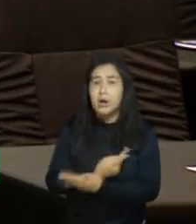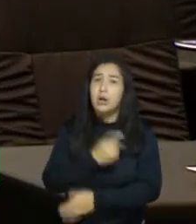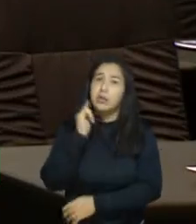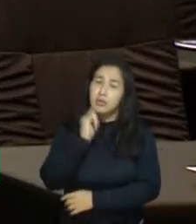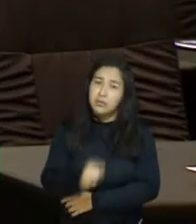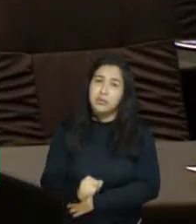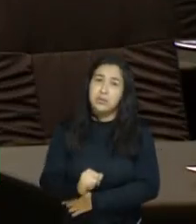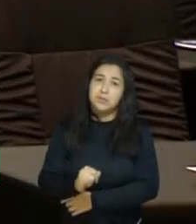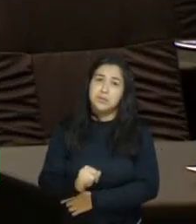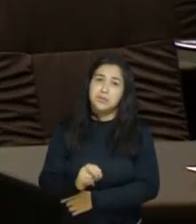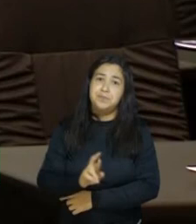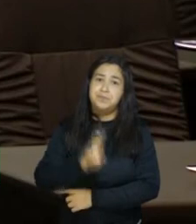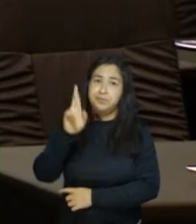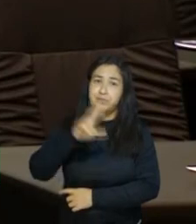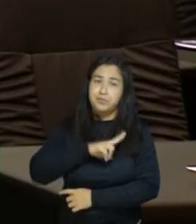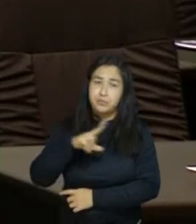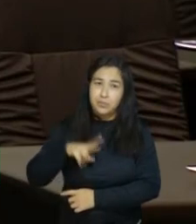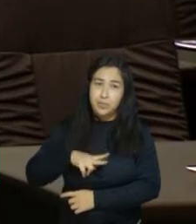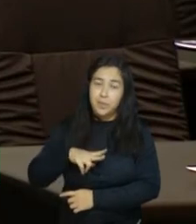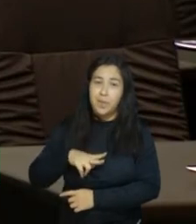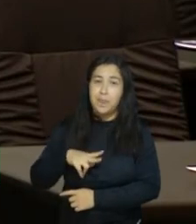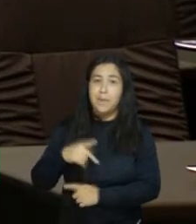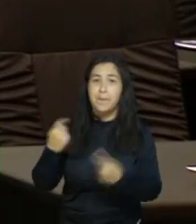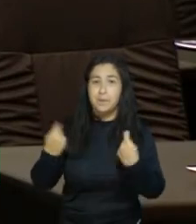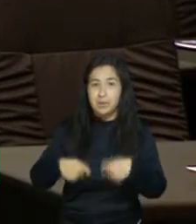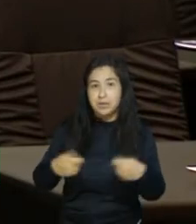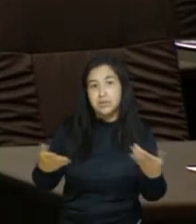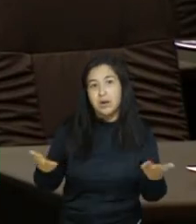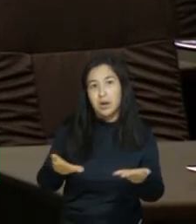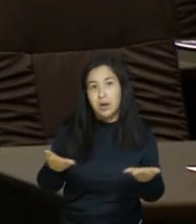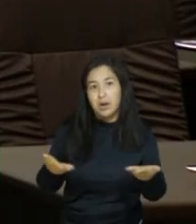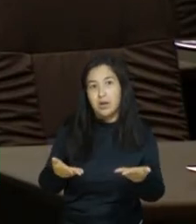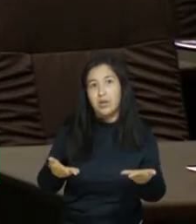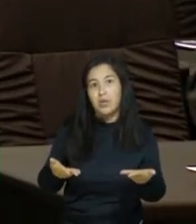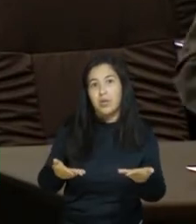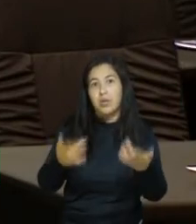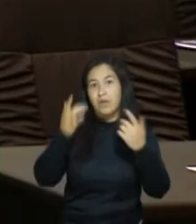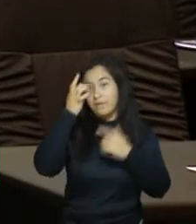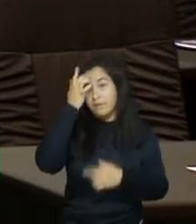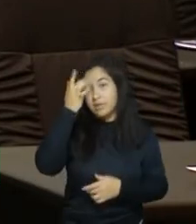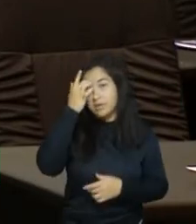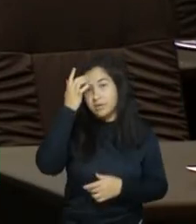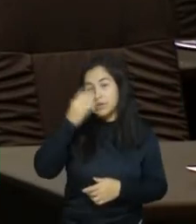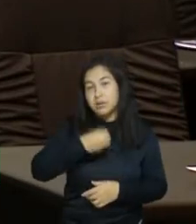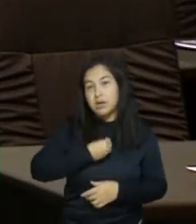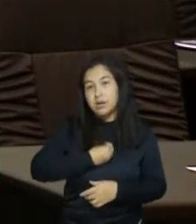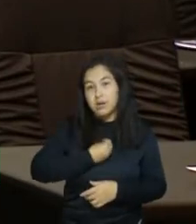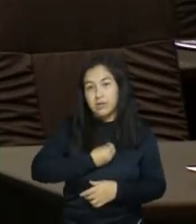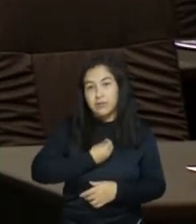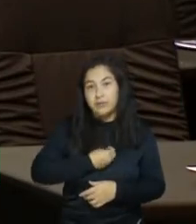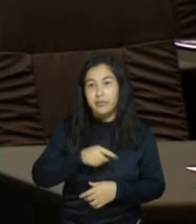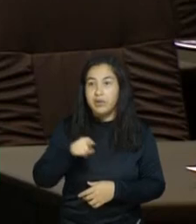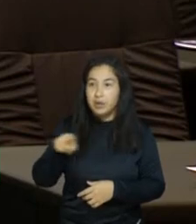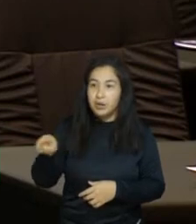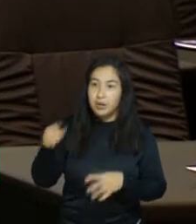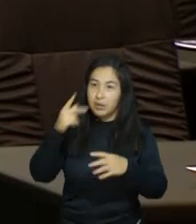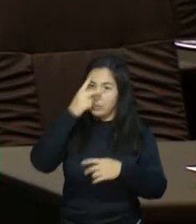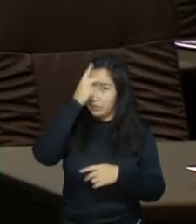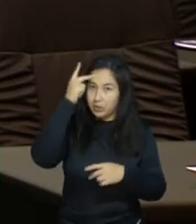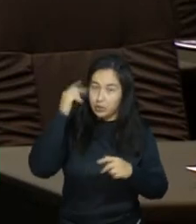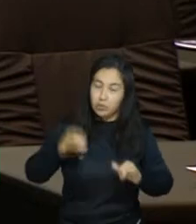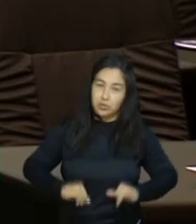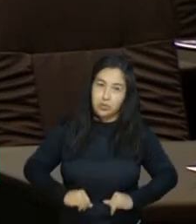públicos, a gente precisa agir, e principalmente nessas horas de calamidade, para facilitar para que a ajuda humanitária chegue para as pessoas. Então, sim, não é fake